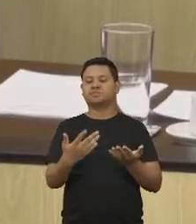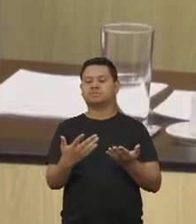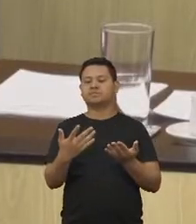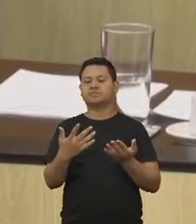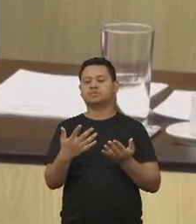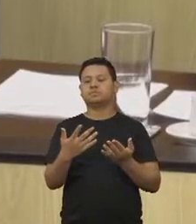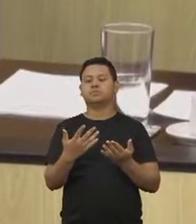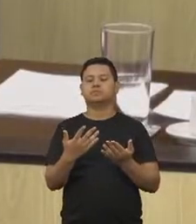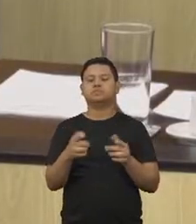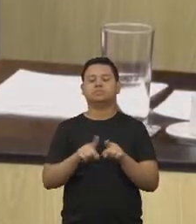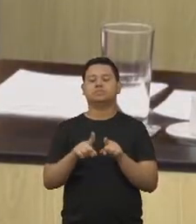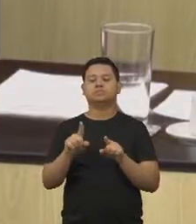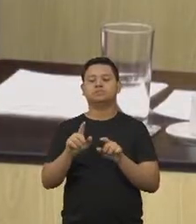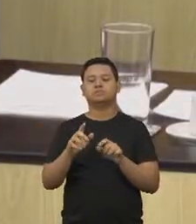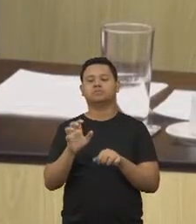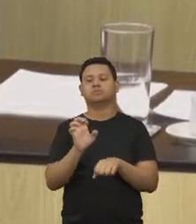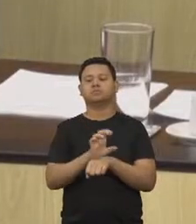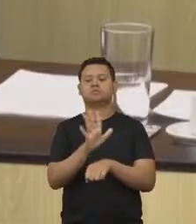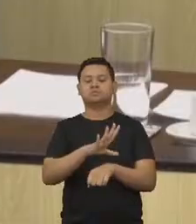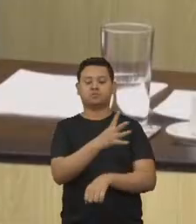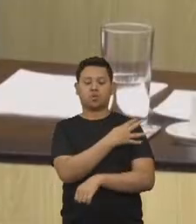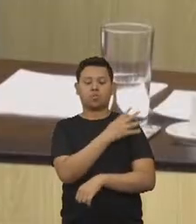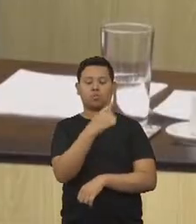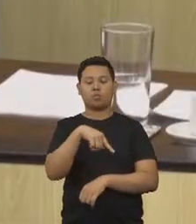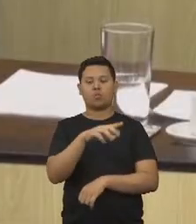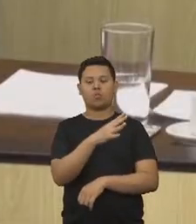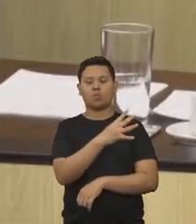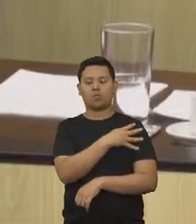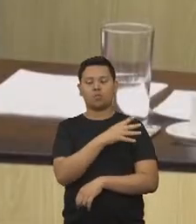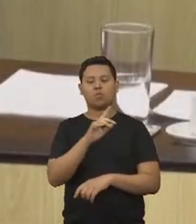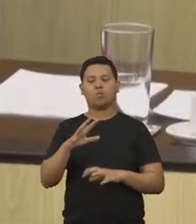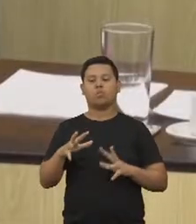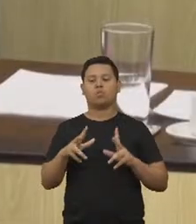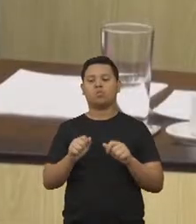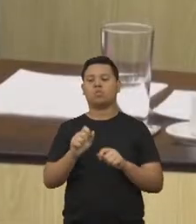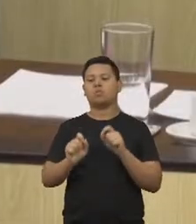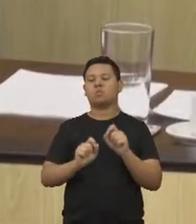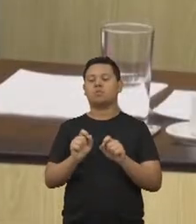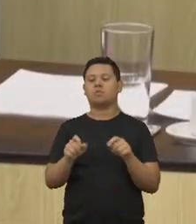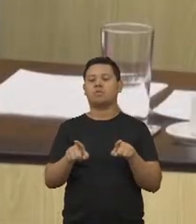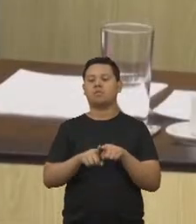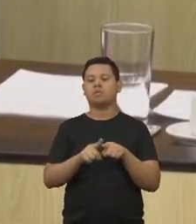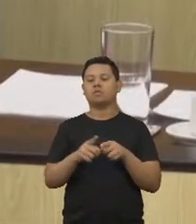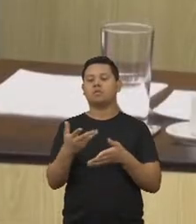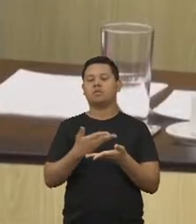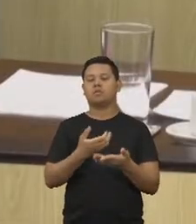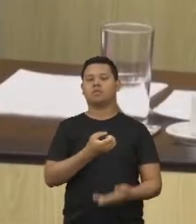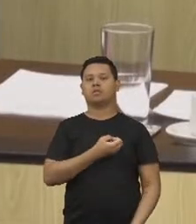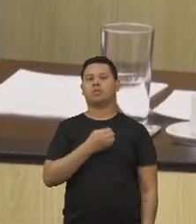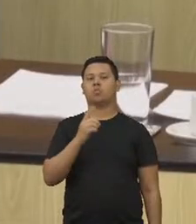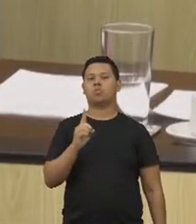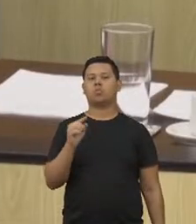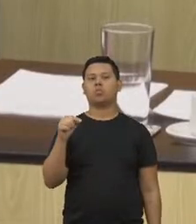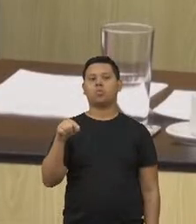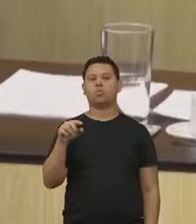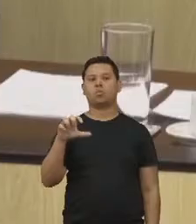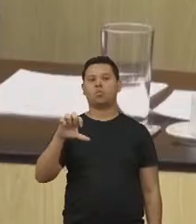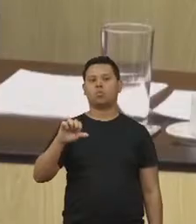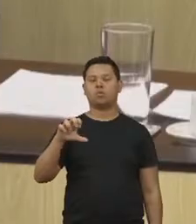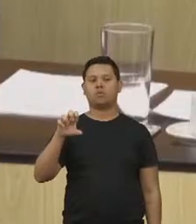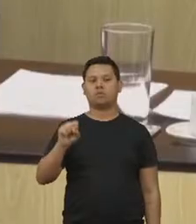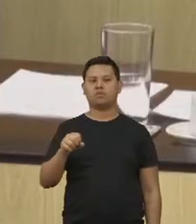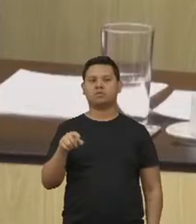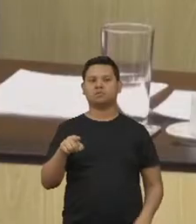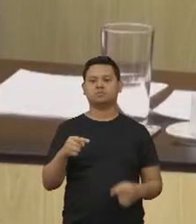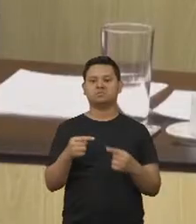União, Estados, membros e municípios, considerando o disposto no artigo 198 da Constituição